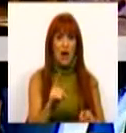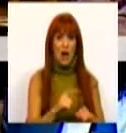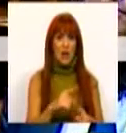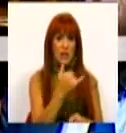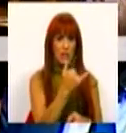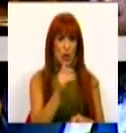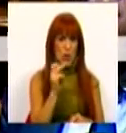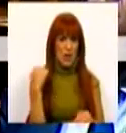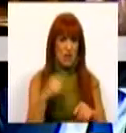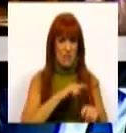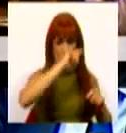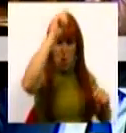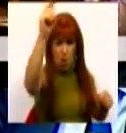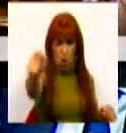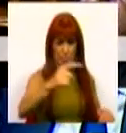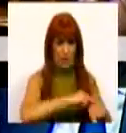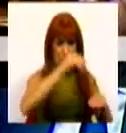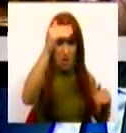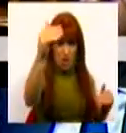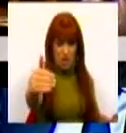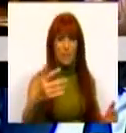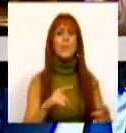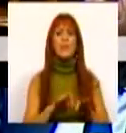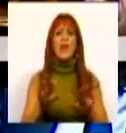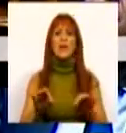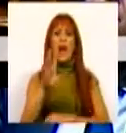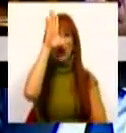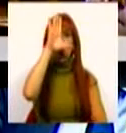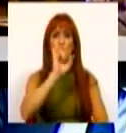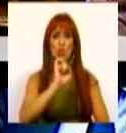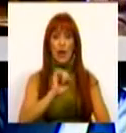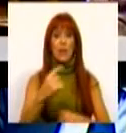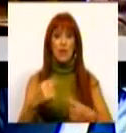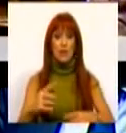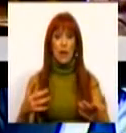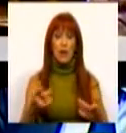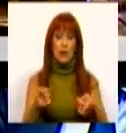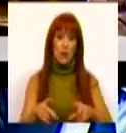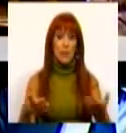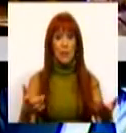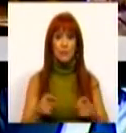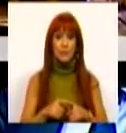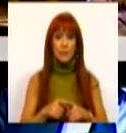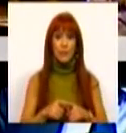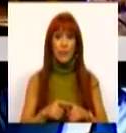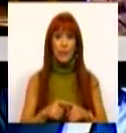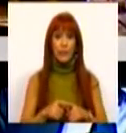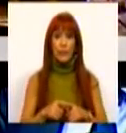22 anos, foi a longo prazo. A mesma que o Estado terá também